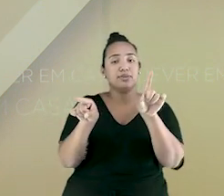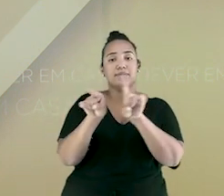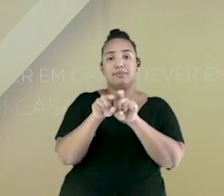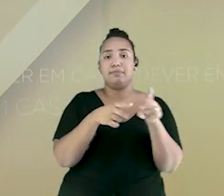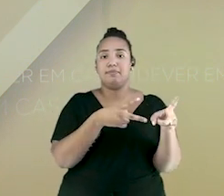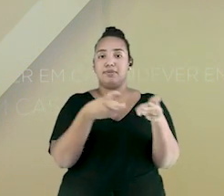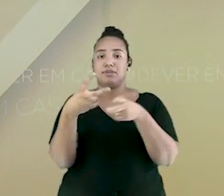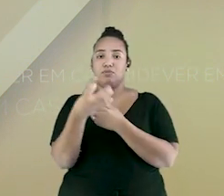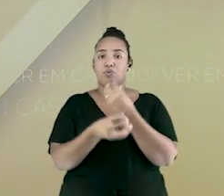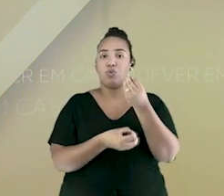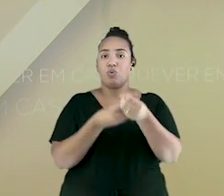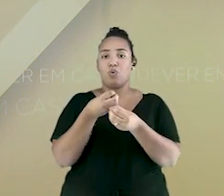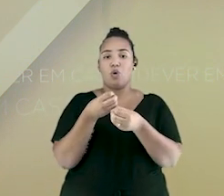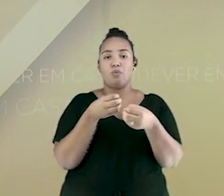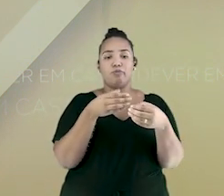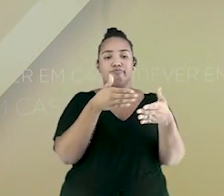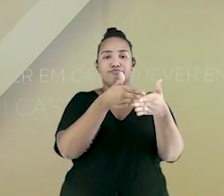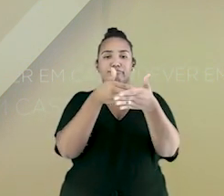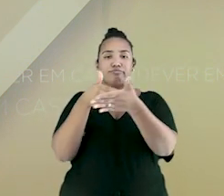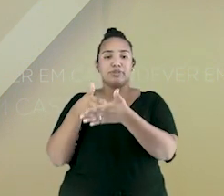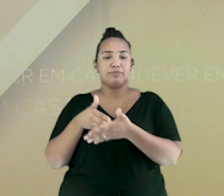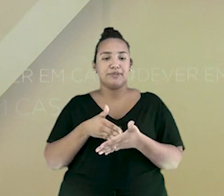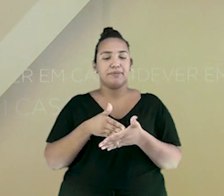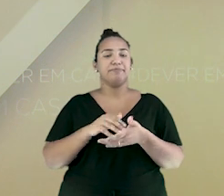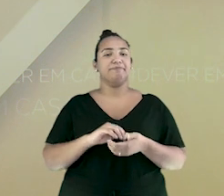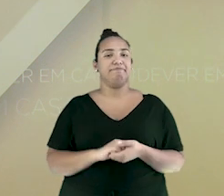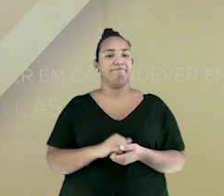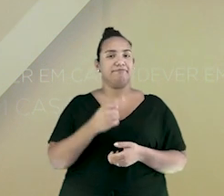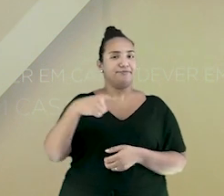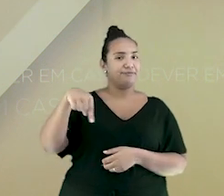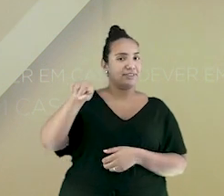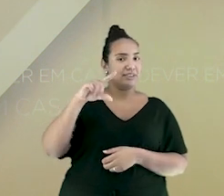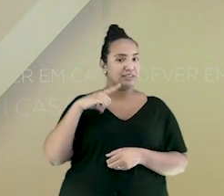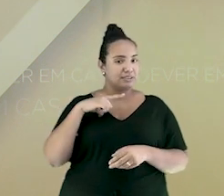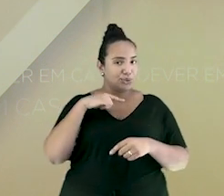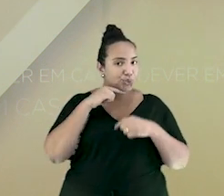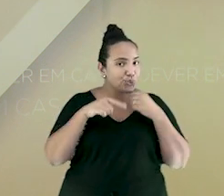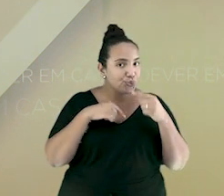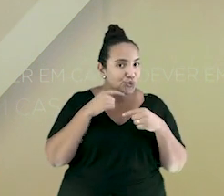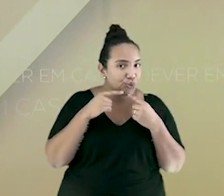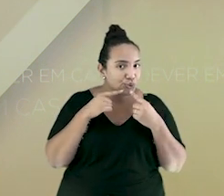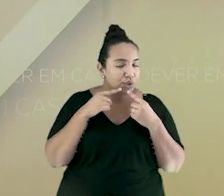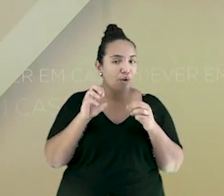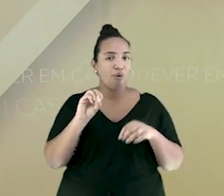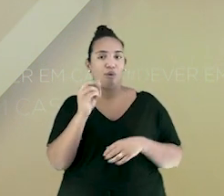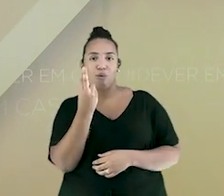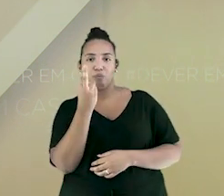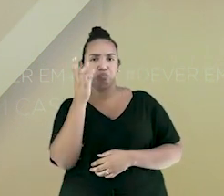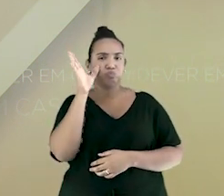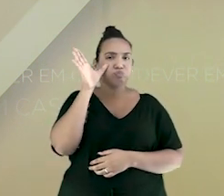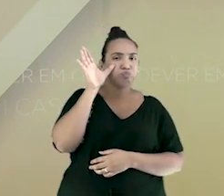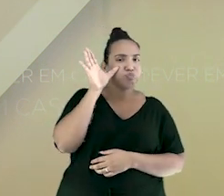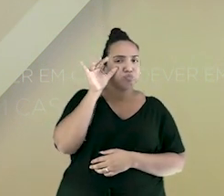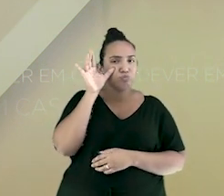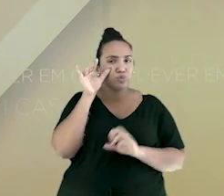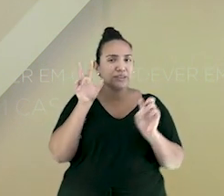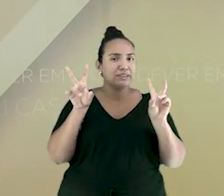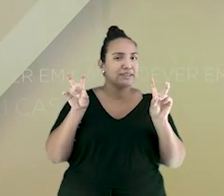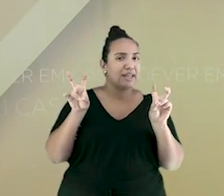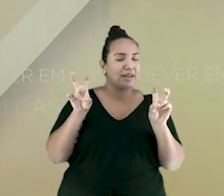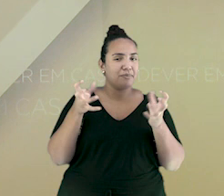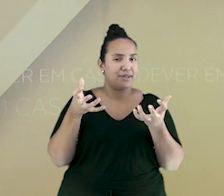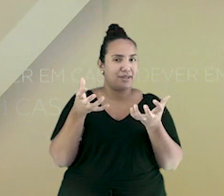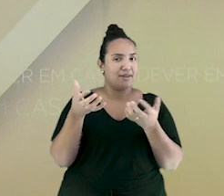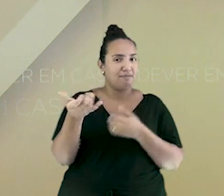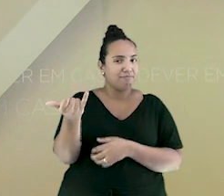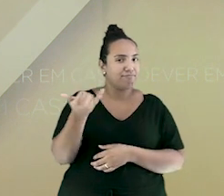essa dinâmica de divisão do território. Você ficou com alguma dúvida? Tem alguma curiosidade sobre o assunto para nos